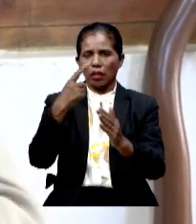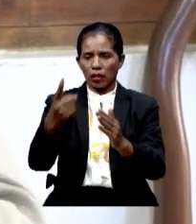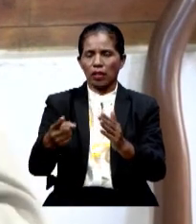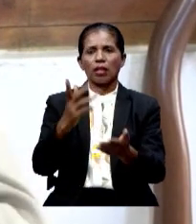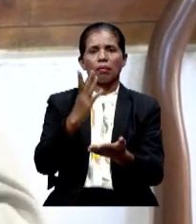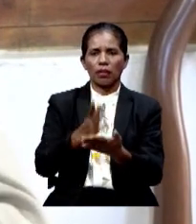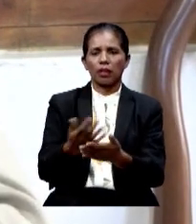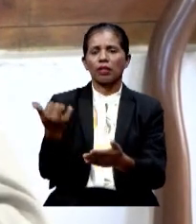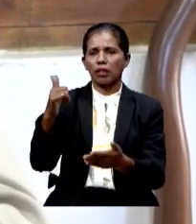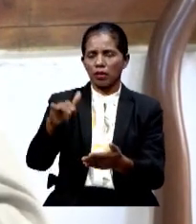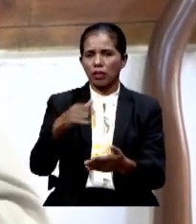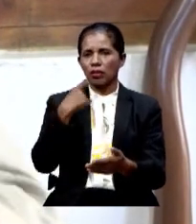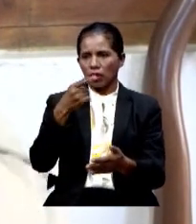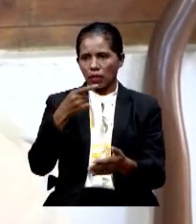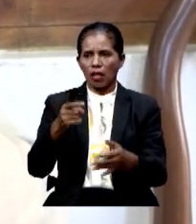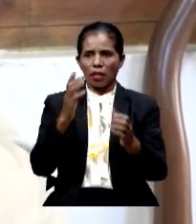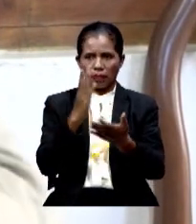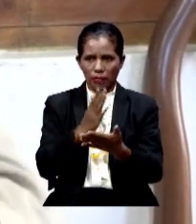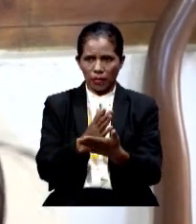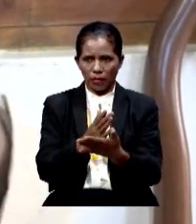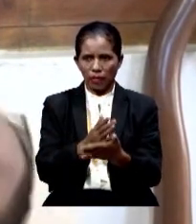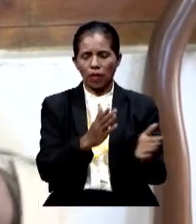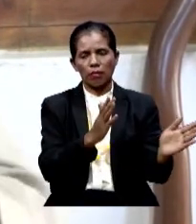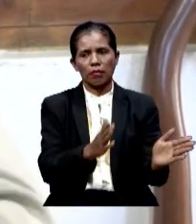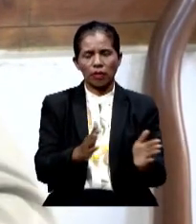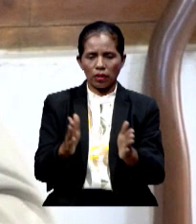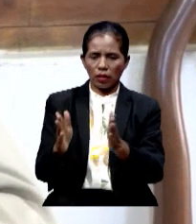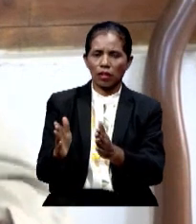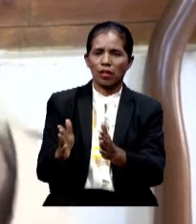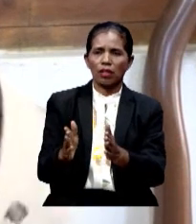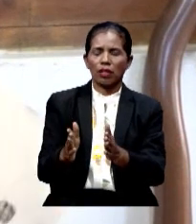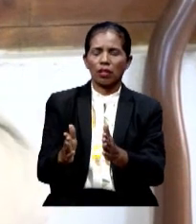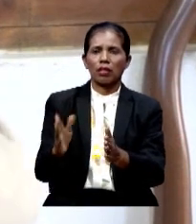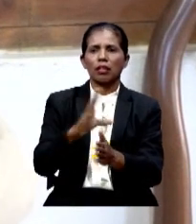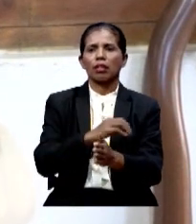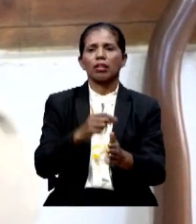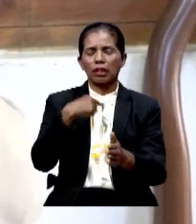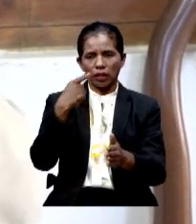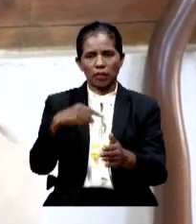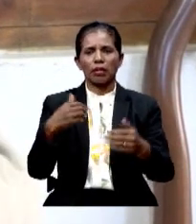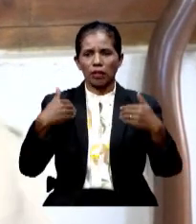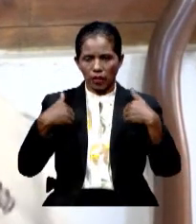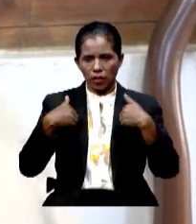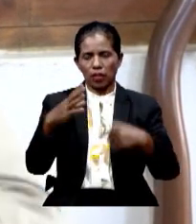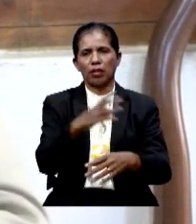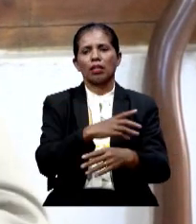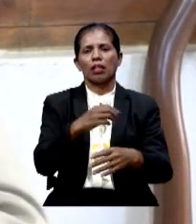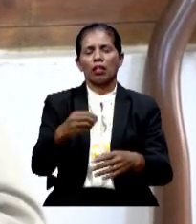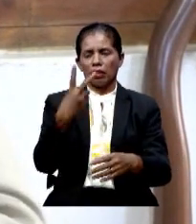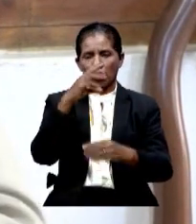uma que a legitimidade é ato processa ninha reforma, sema que a legitimidade é ato